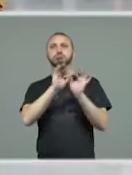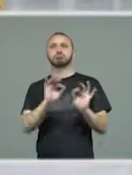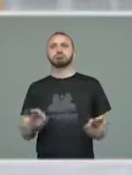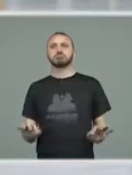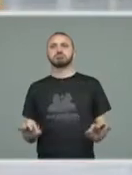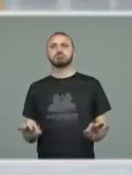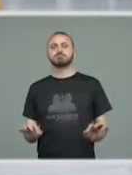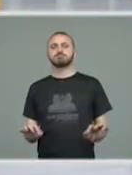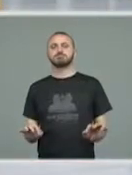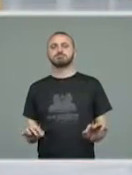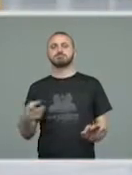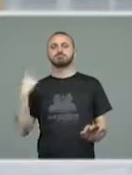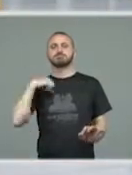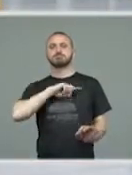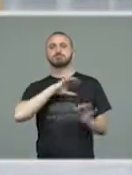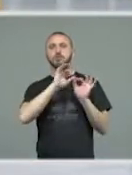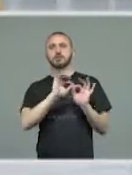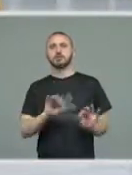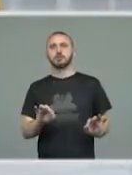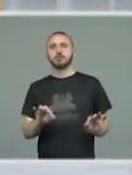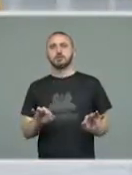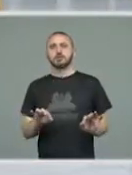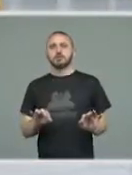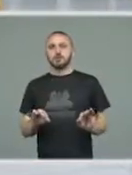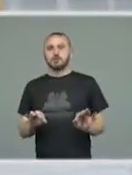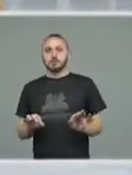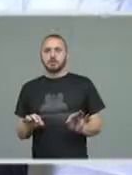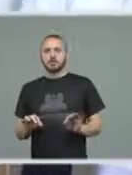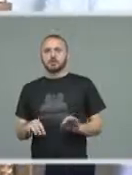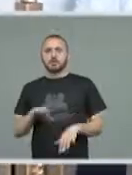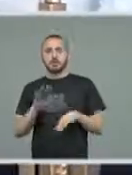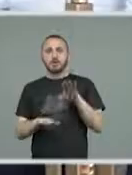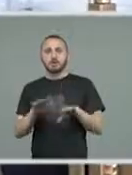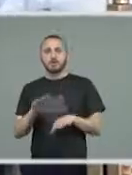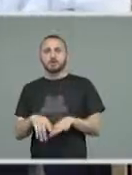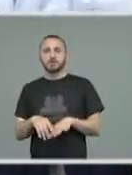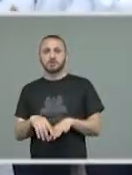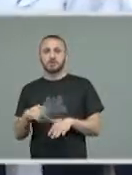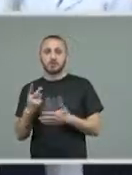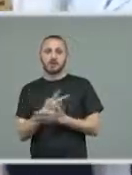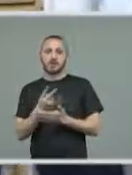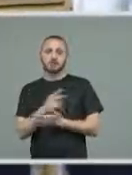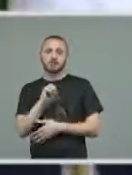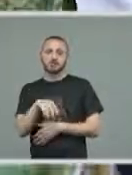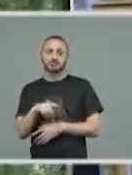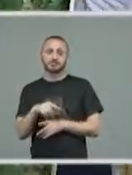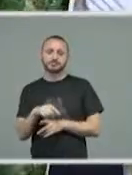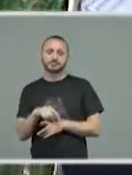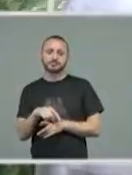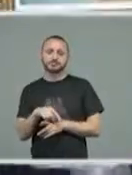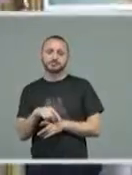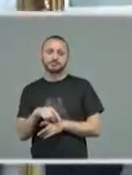simplicidade, na nossa humildade, às vezes precário, tendo por